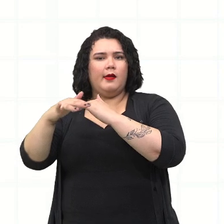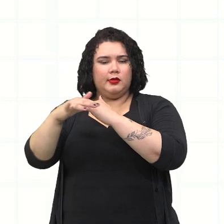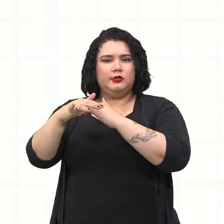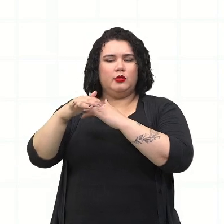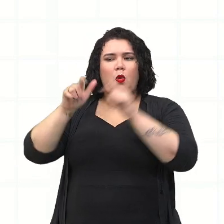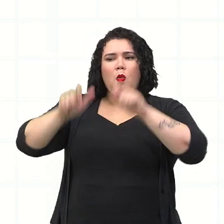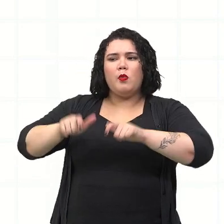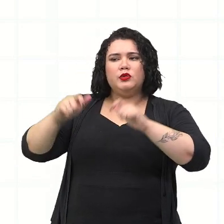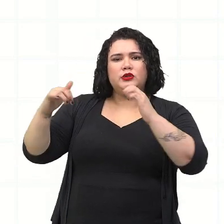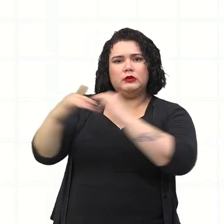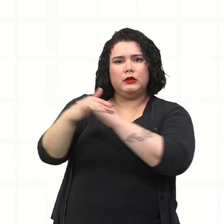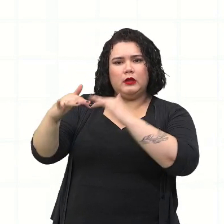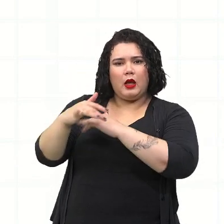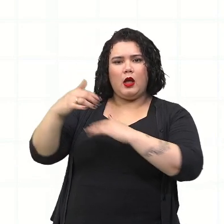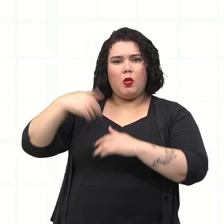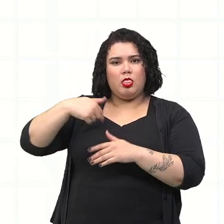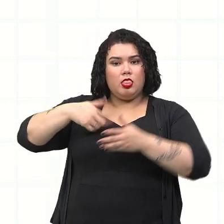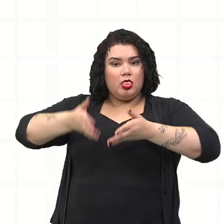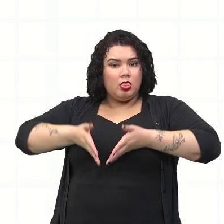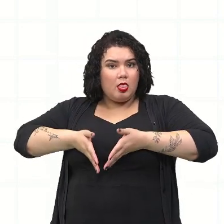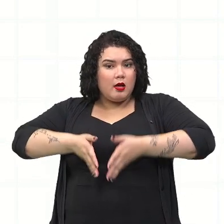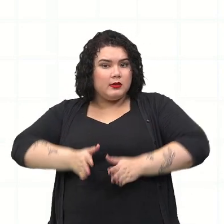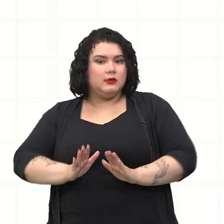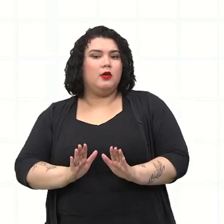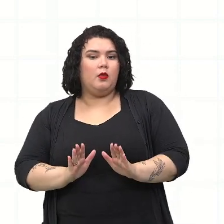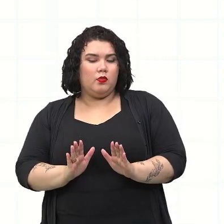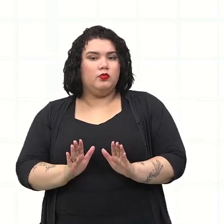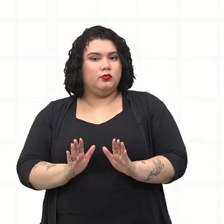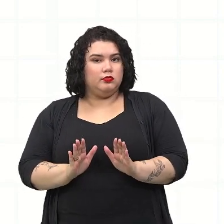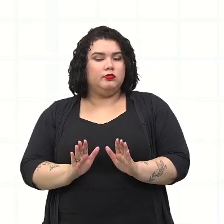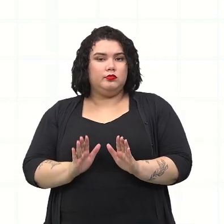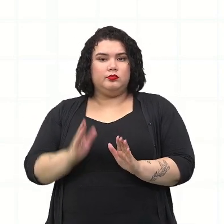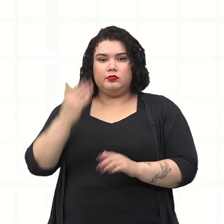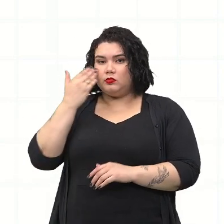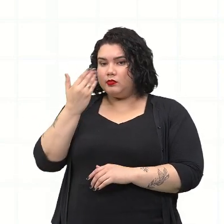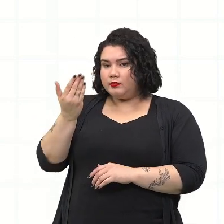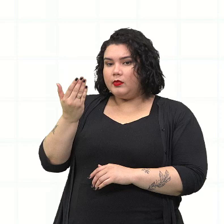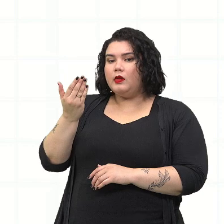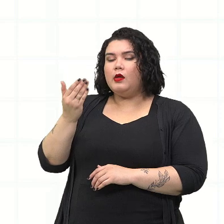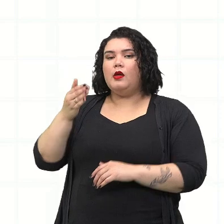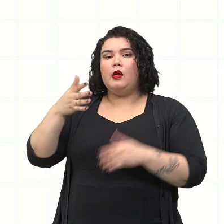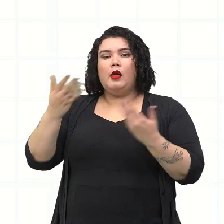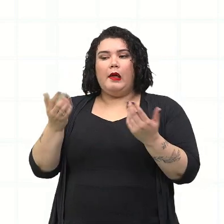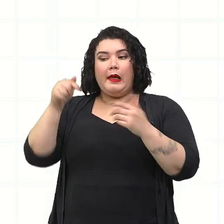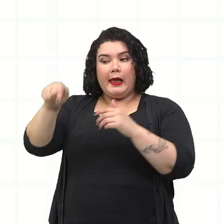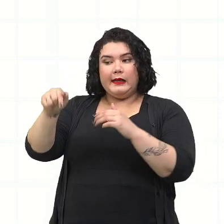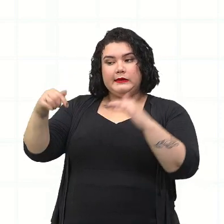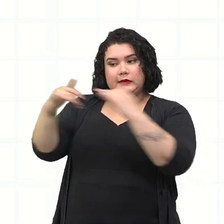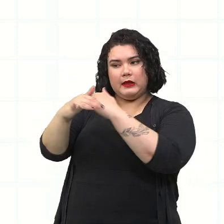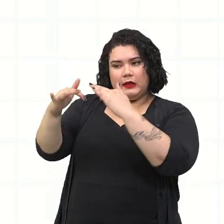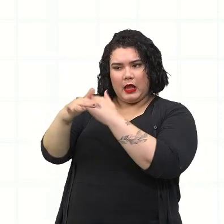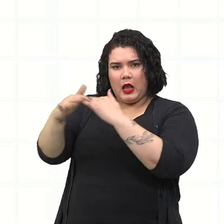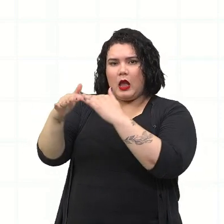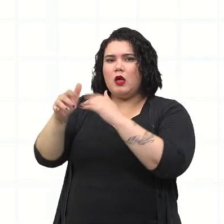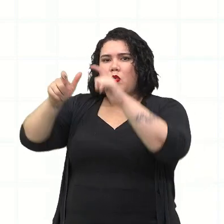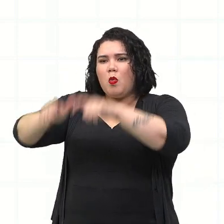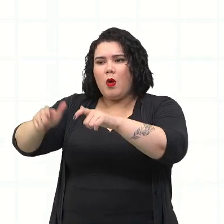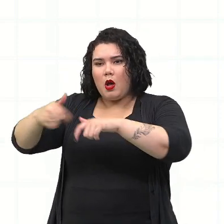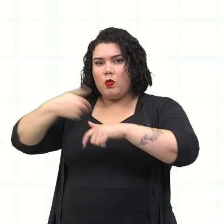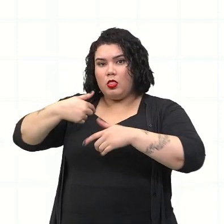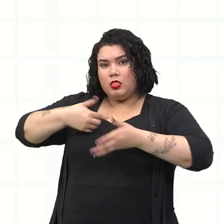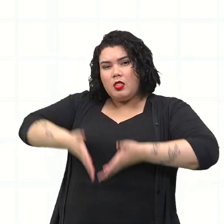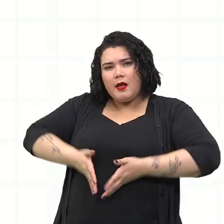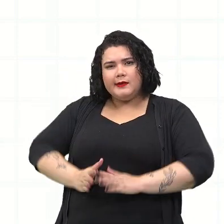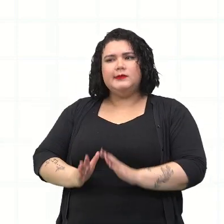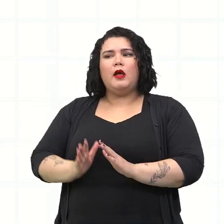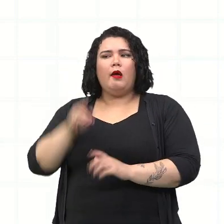cidade. Cidade é lugar? Sim, cidade é lugar, então está apropriado. A cidade onde eu nasci é muito bonita.